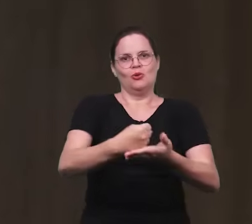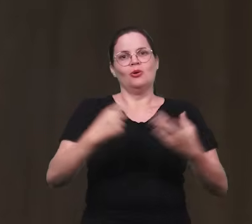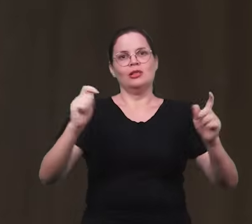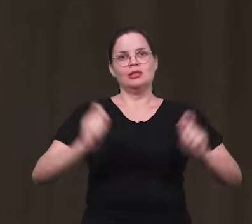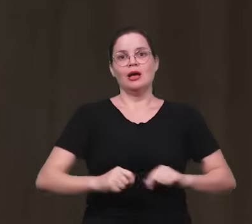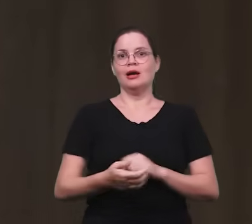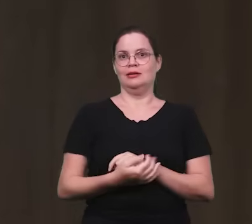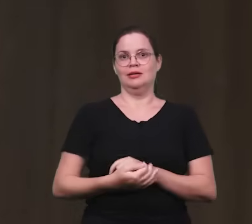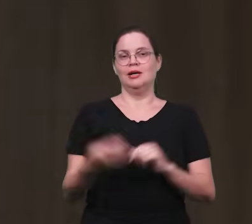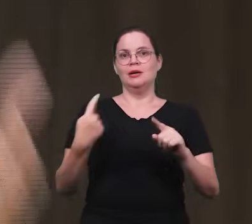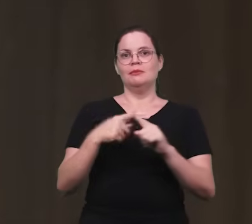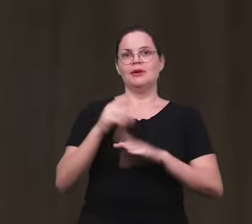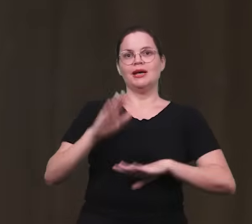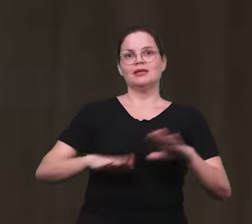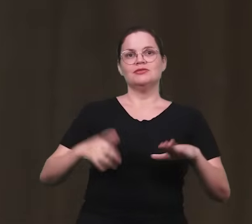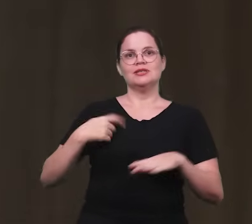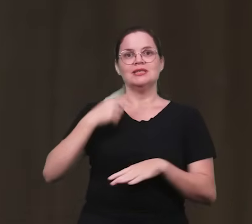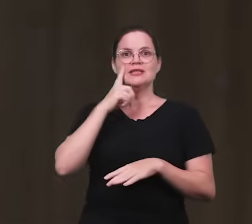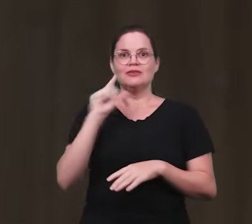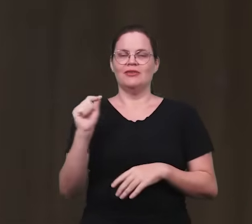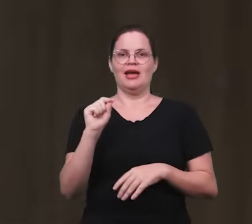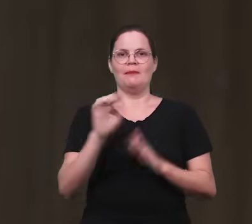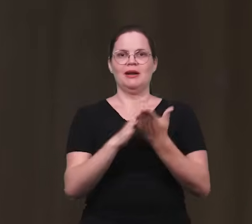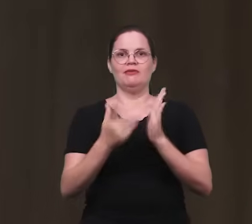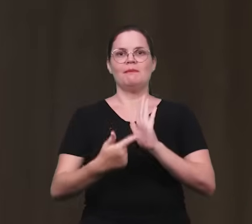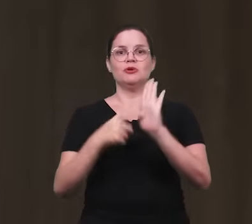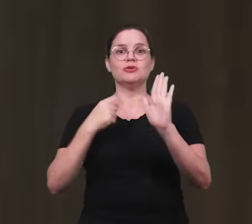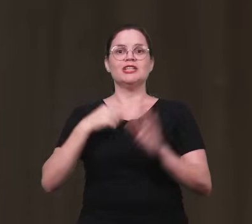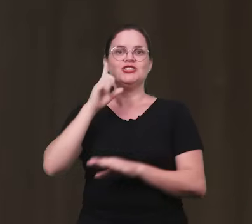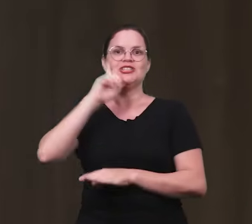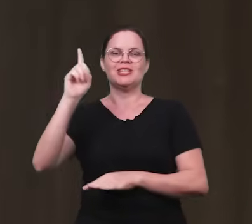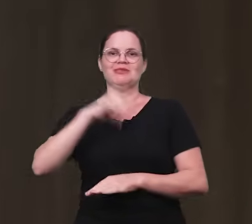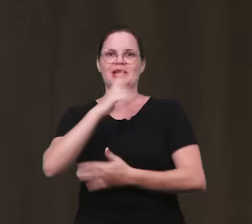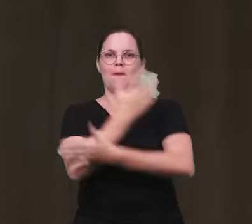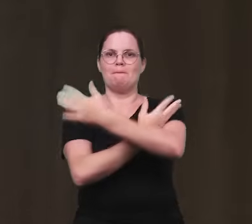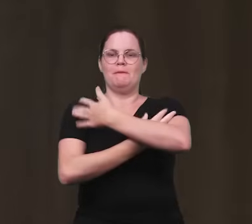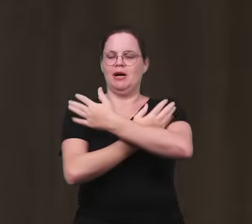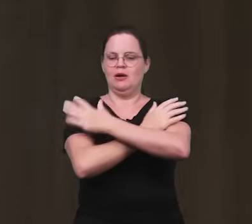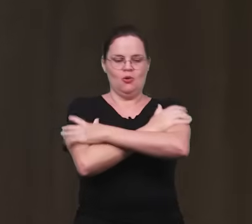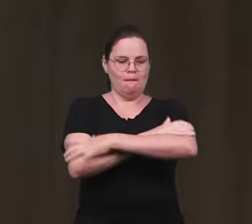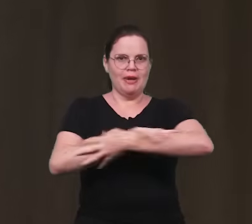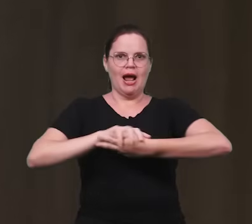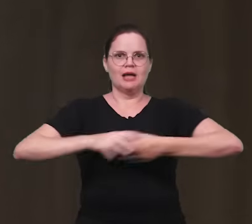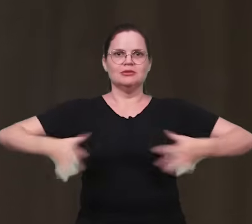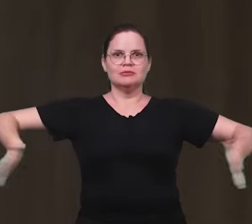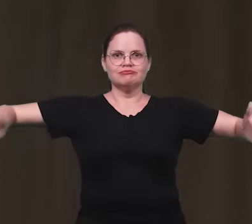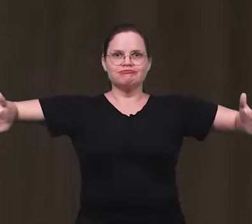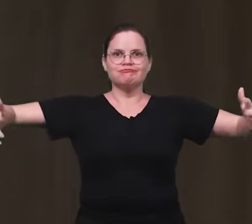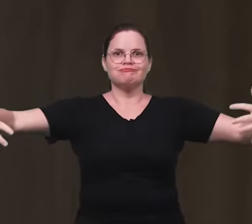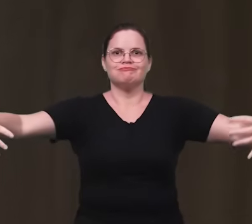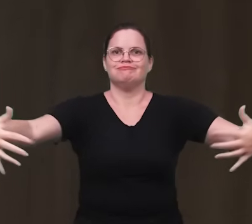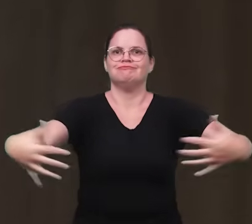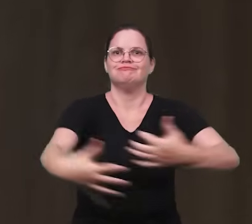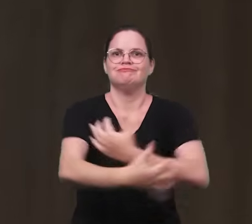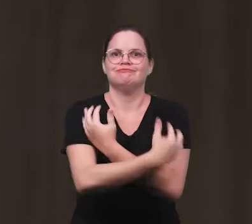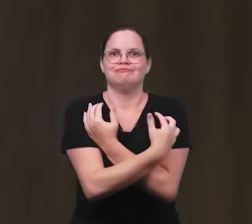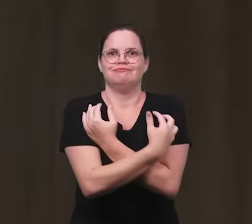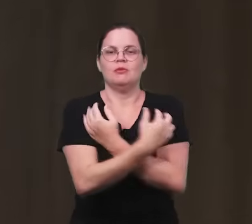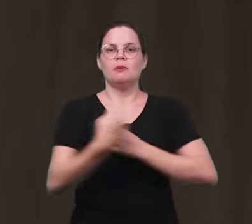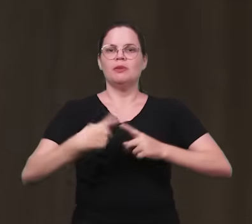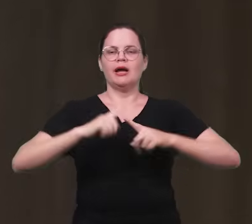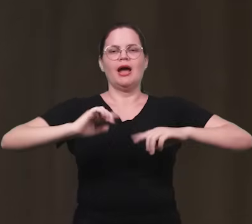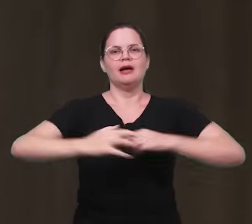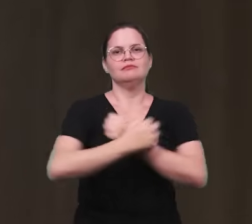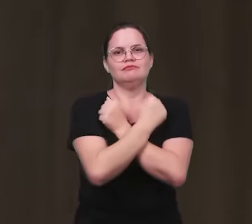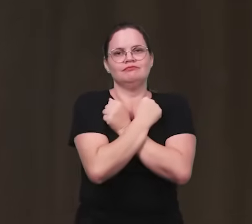vezes que o Senhor salvou o seu povo com o braço estendido. Então é o braço que traz essa parte afetiva, de acolhimento. Ezequias,